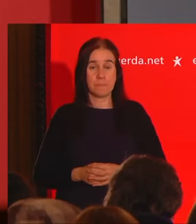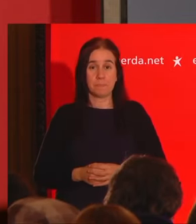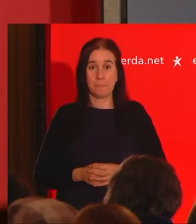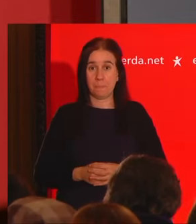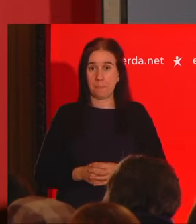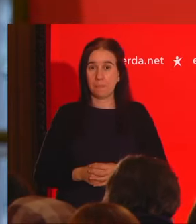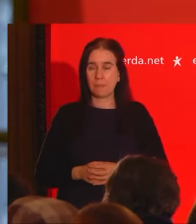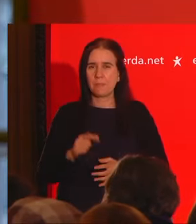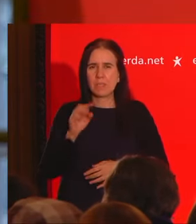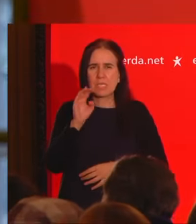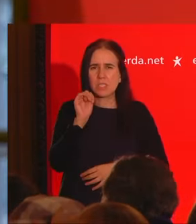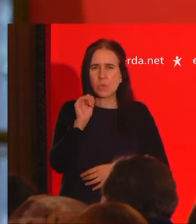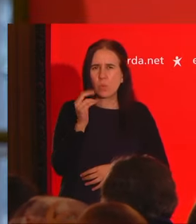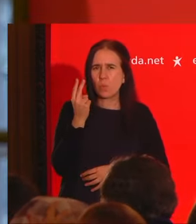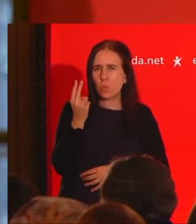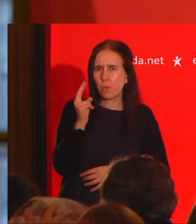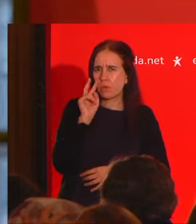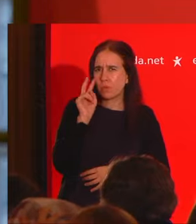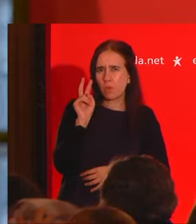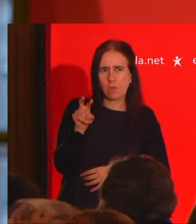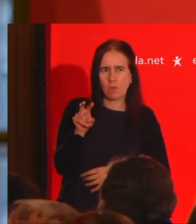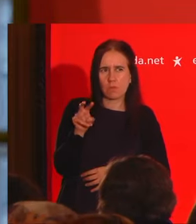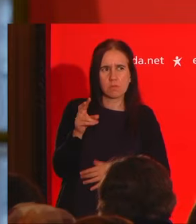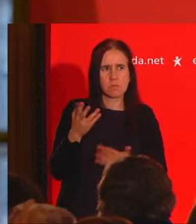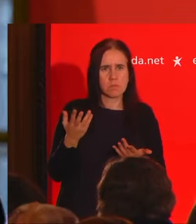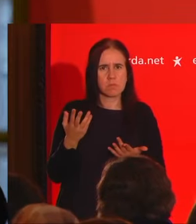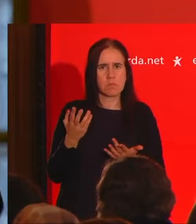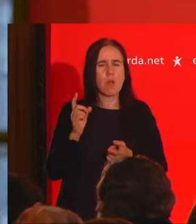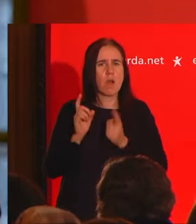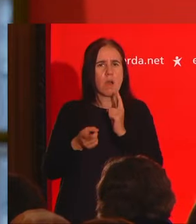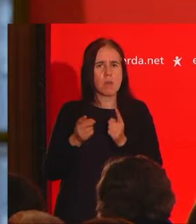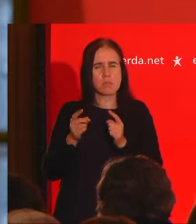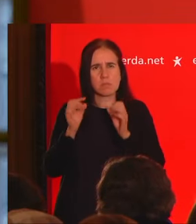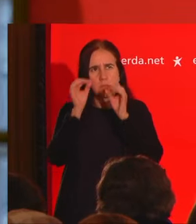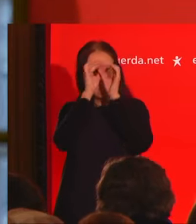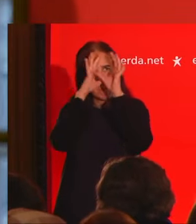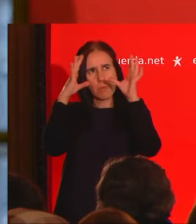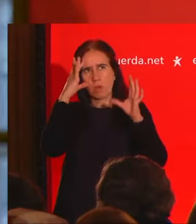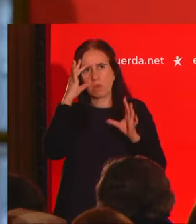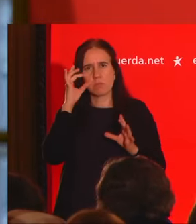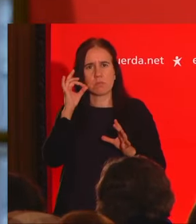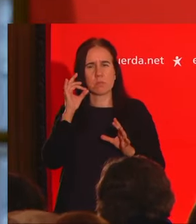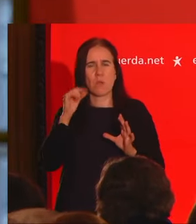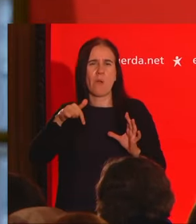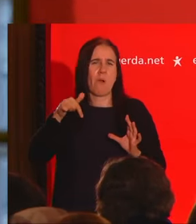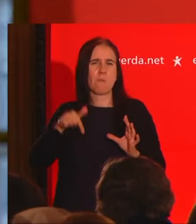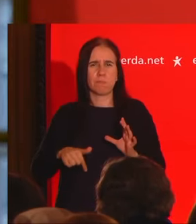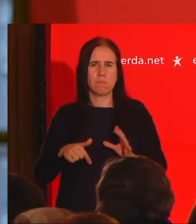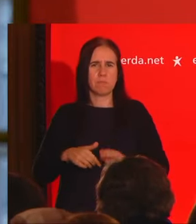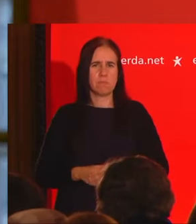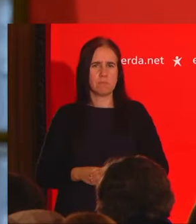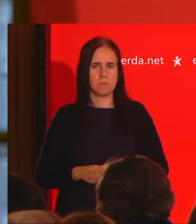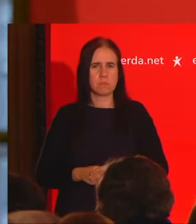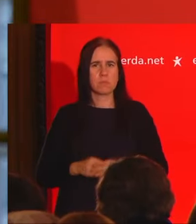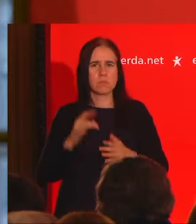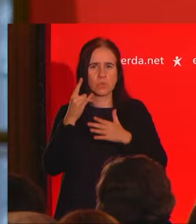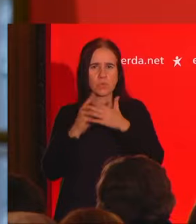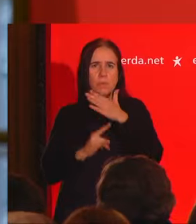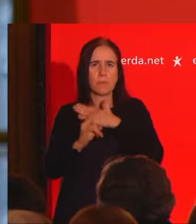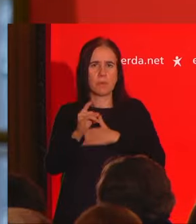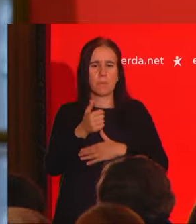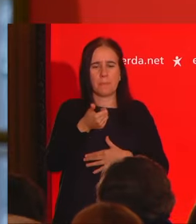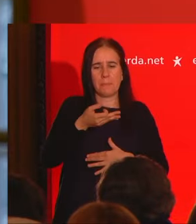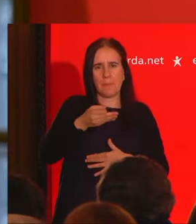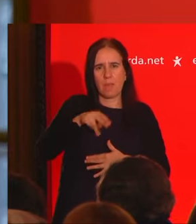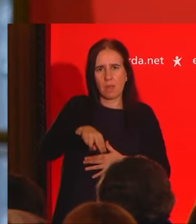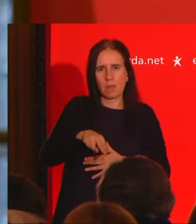Olhemos 2 segundos para aquilo que nos chega na memória imediatamente. Submarinos,